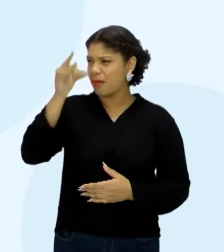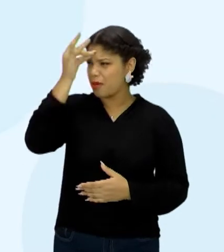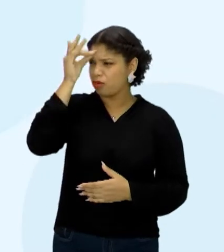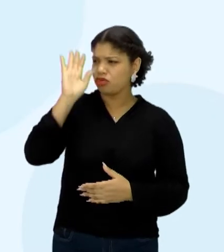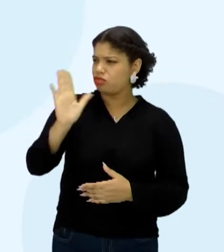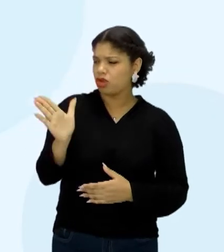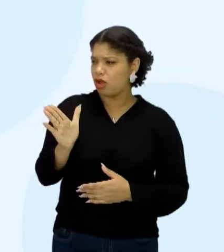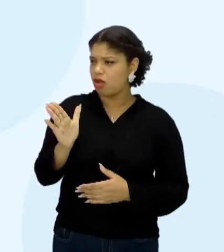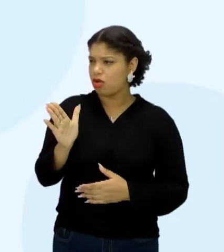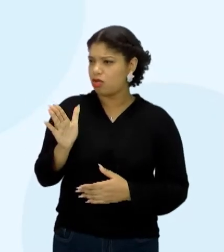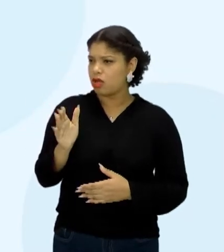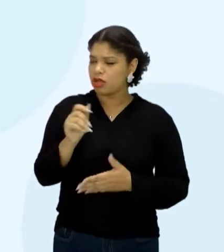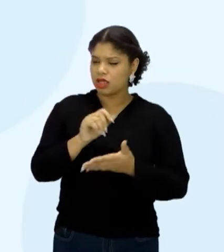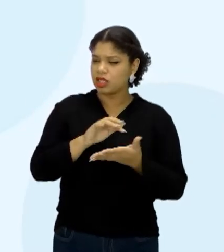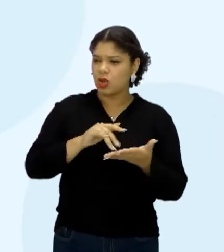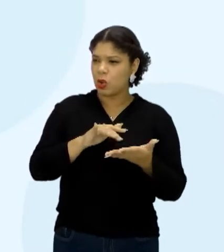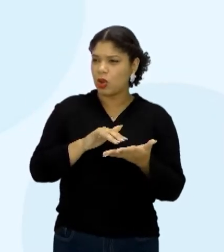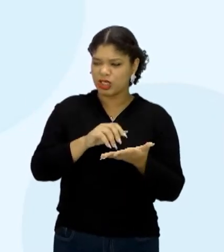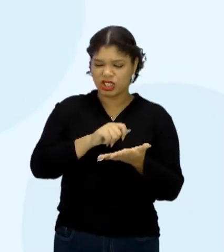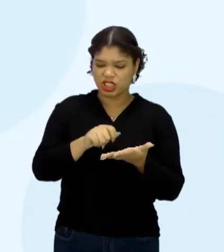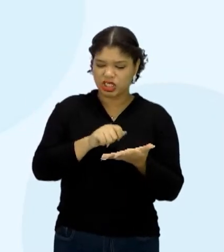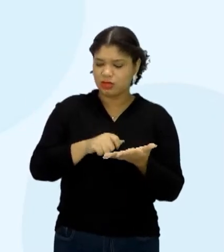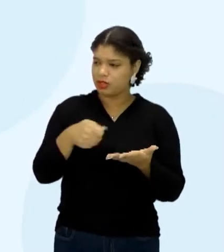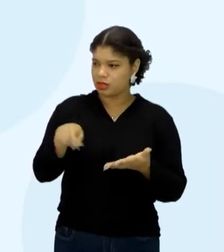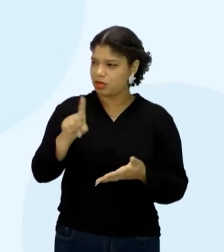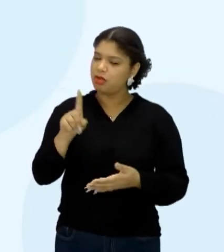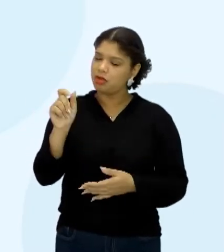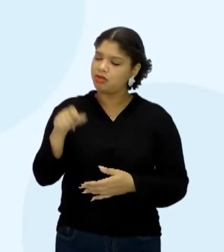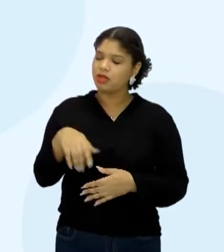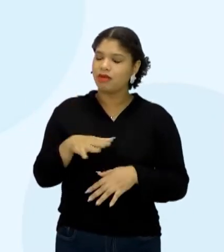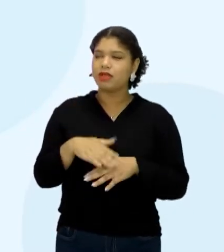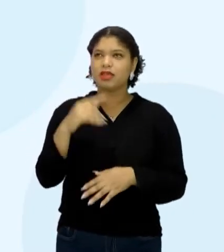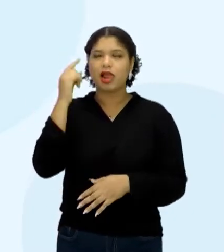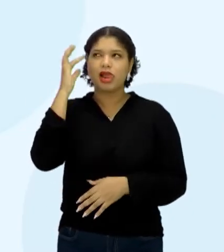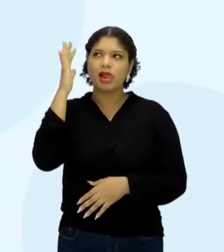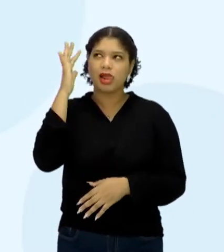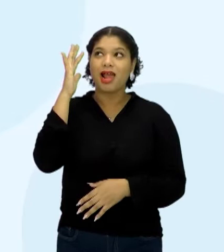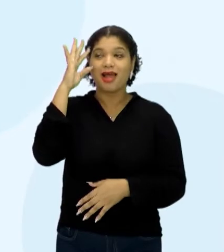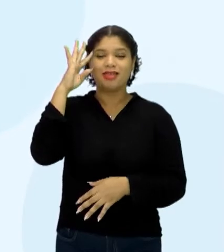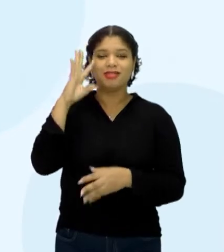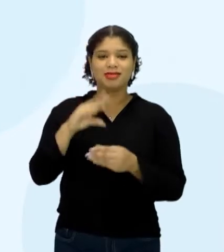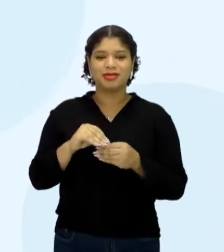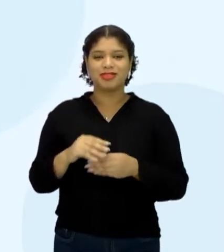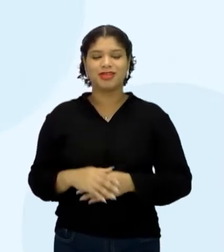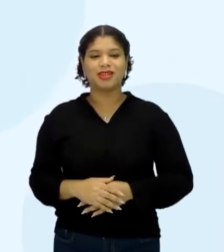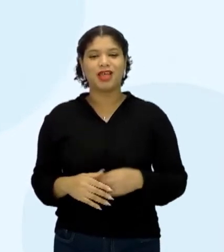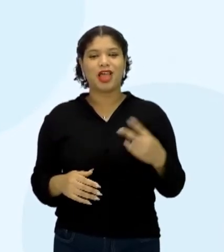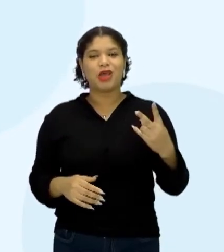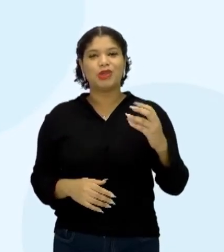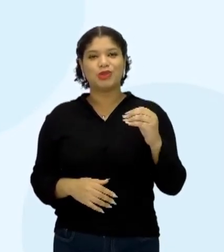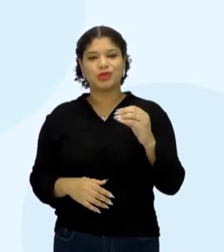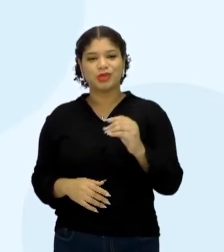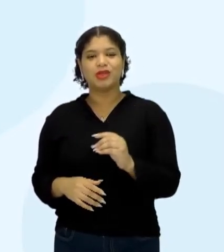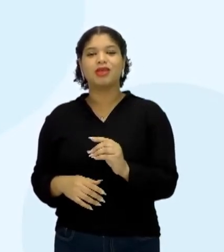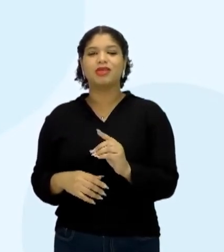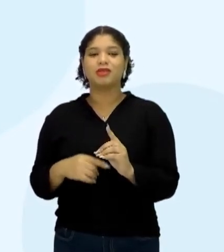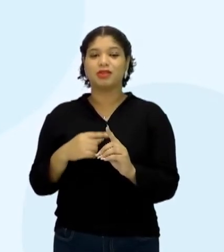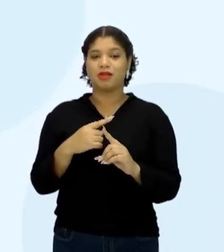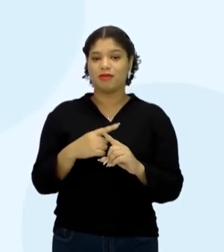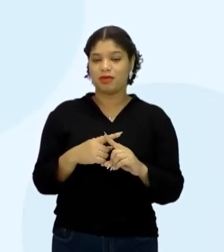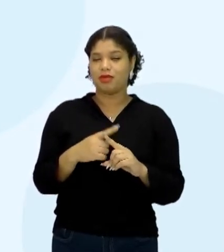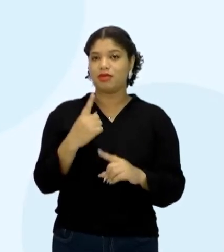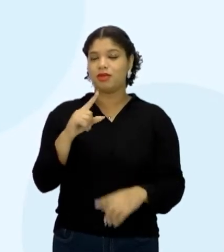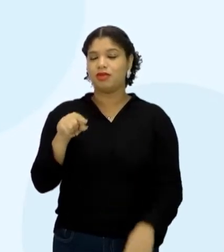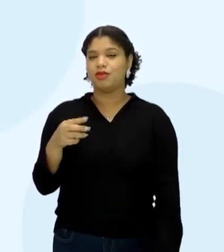cabeça? Demais, eu fiz de cabeça. Então, tá bom. Aí, o que a gente tem que fazer? Pegar o 200 e multiplicar por 1,3. Então, vou